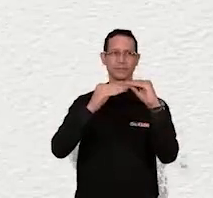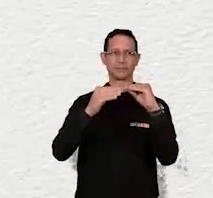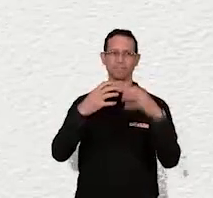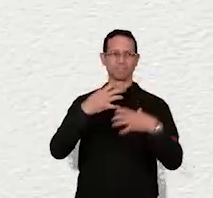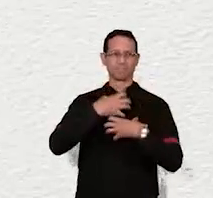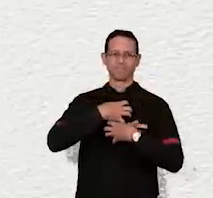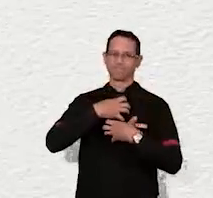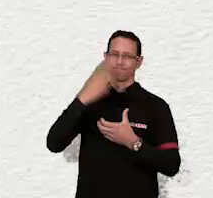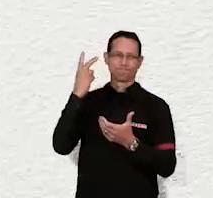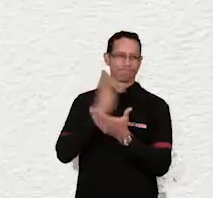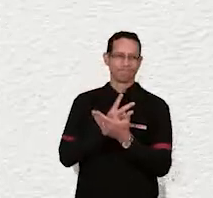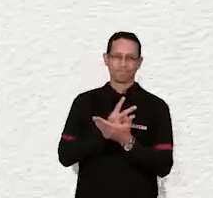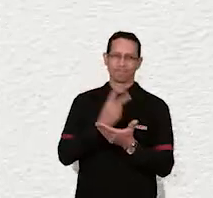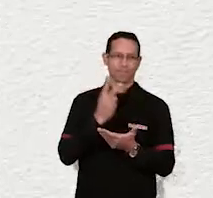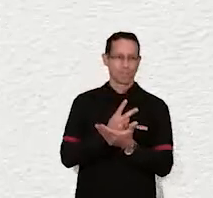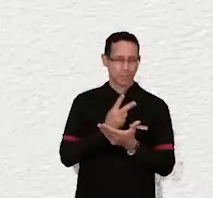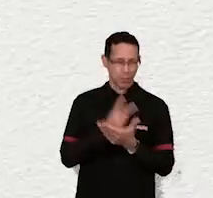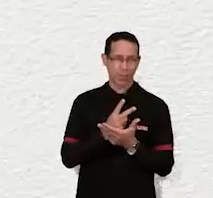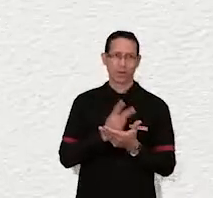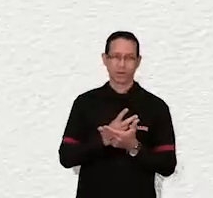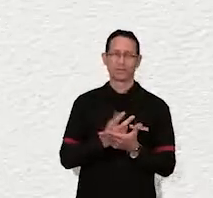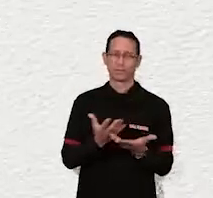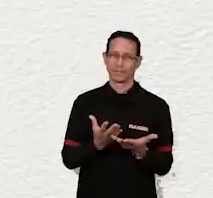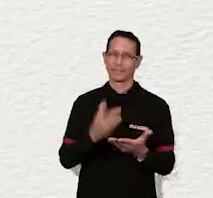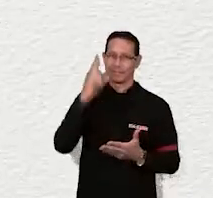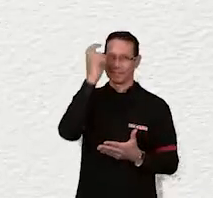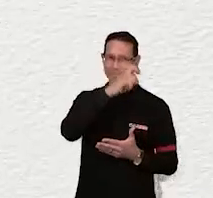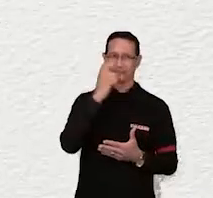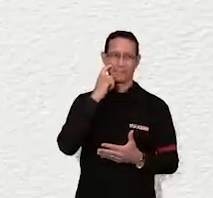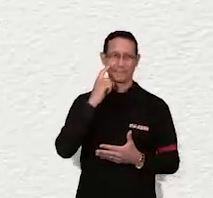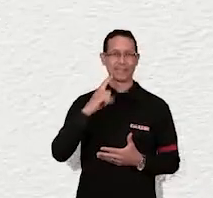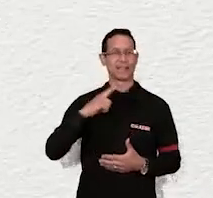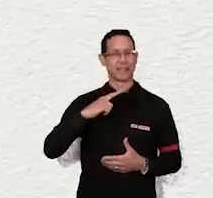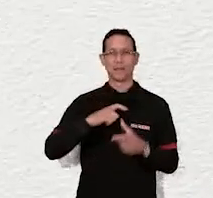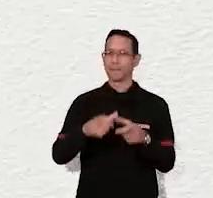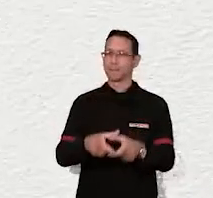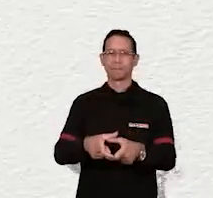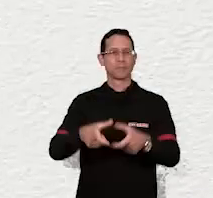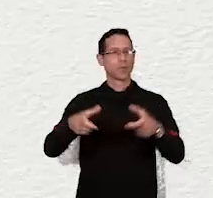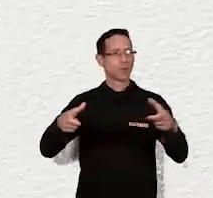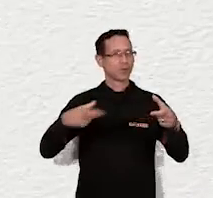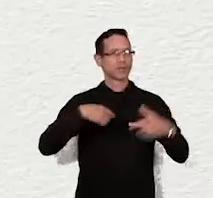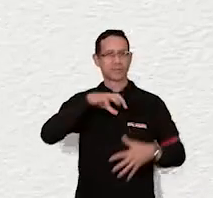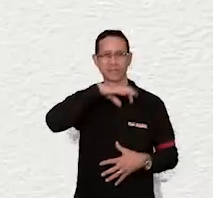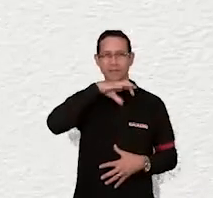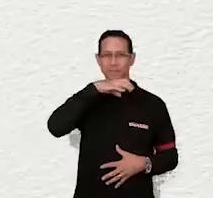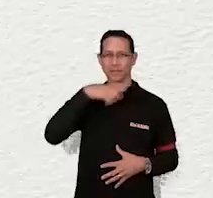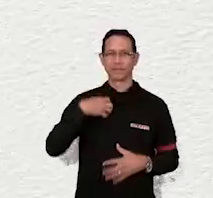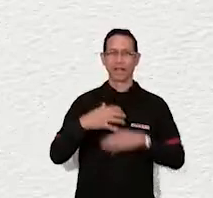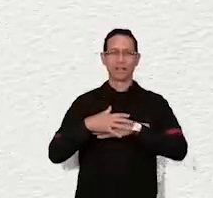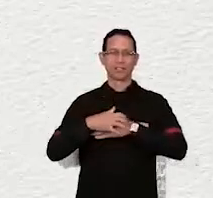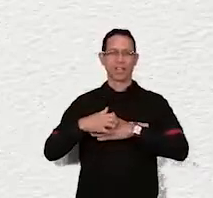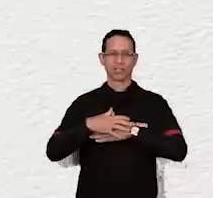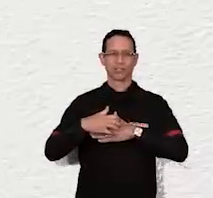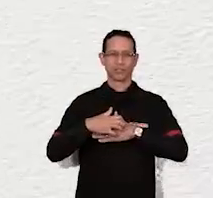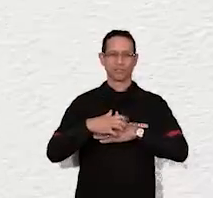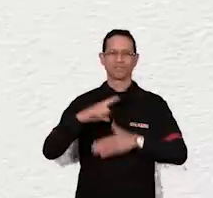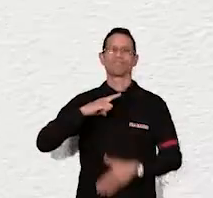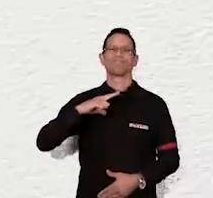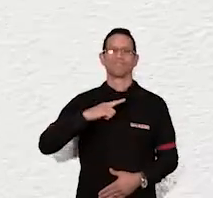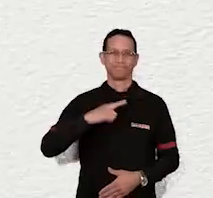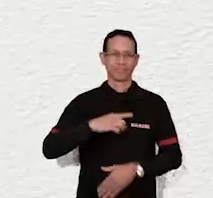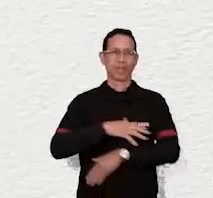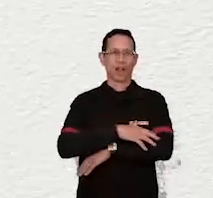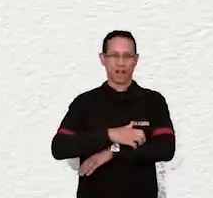crônico. Então, são animais, na sua esmagadora maioria, são animais alérgicos, são animais que